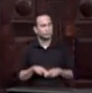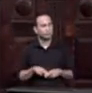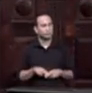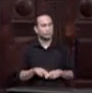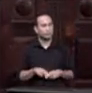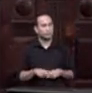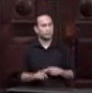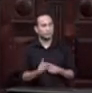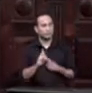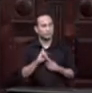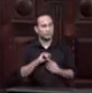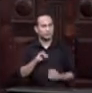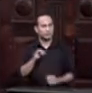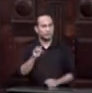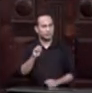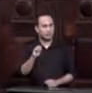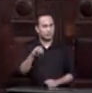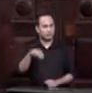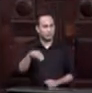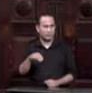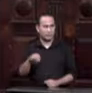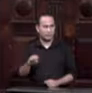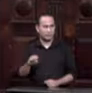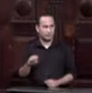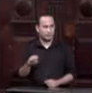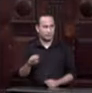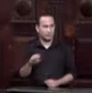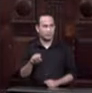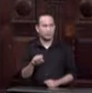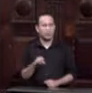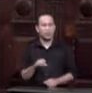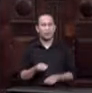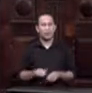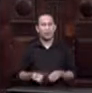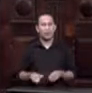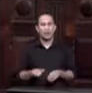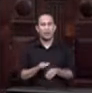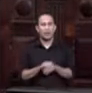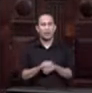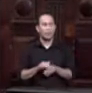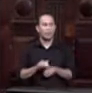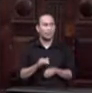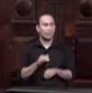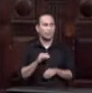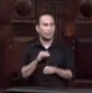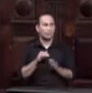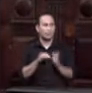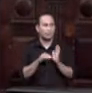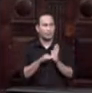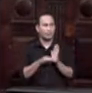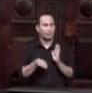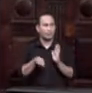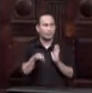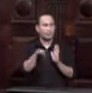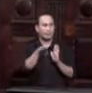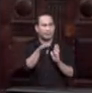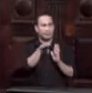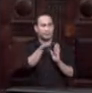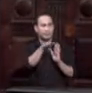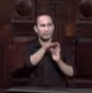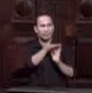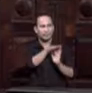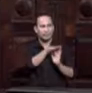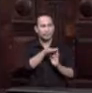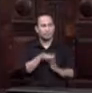alíquotas de ICMS para o Fundo de Combate à Pobreza. Então, aumentou impostos que incidem,